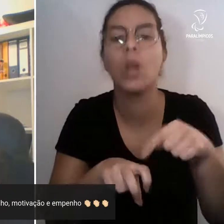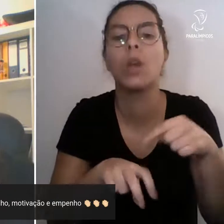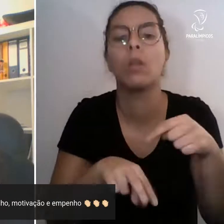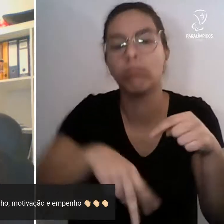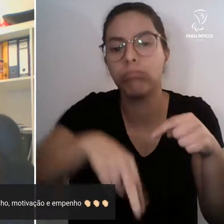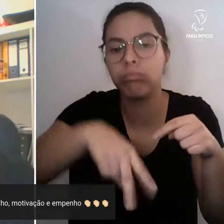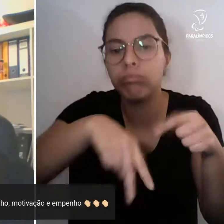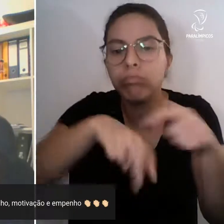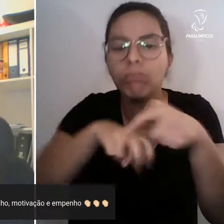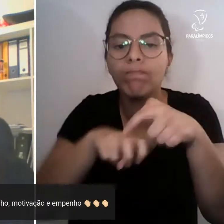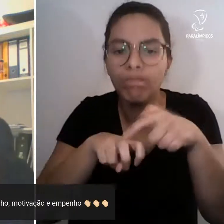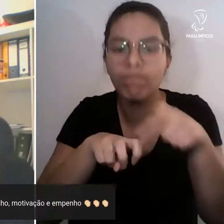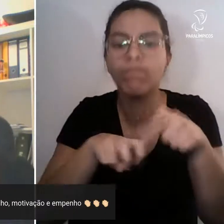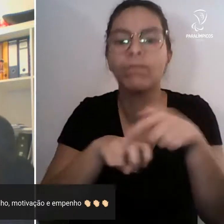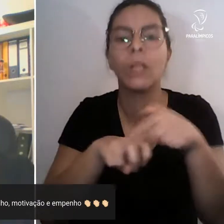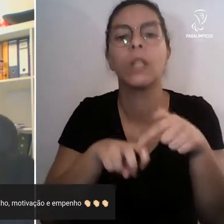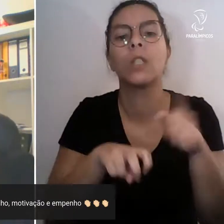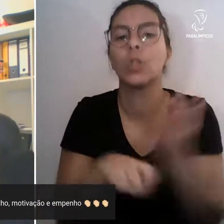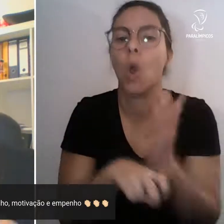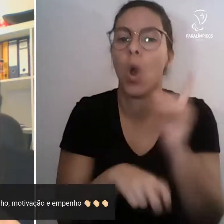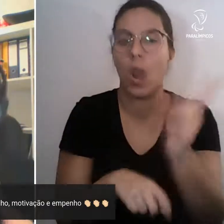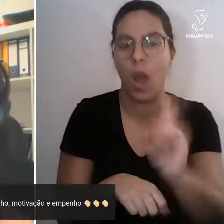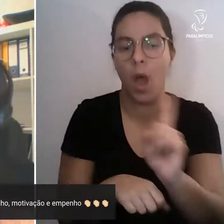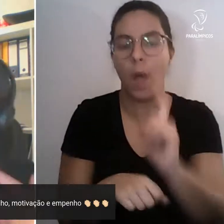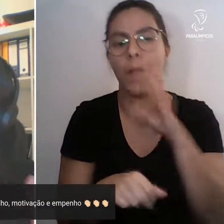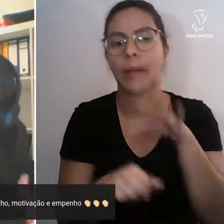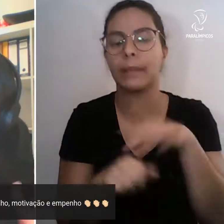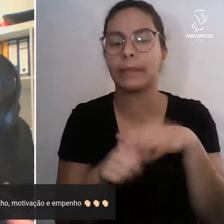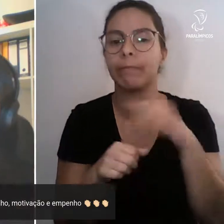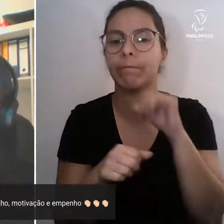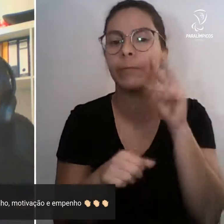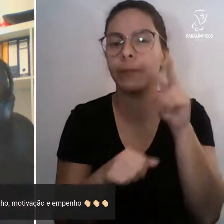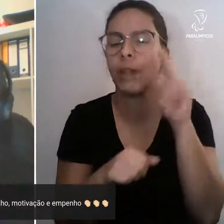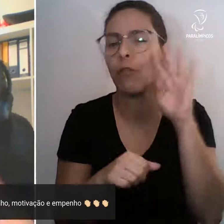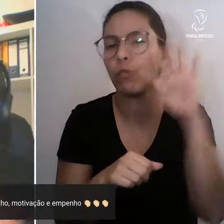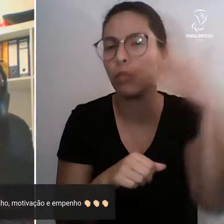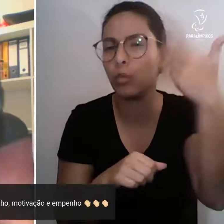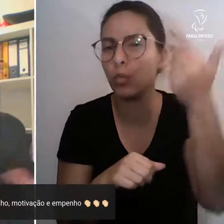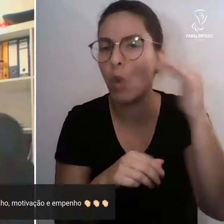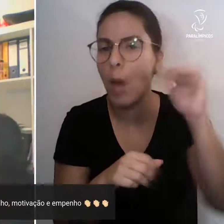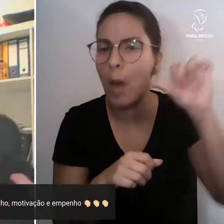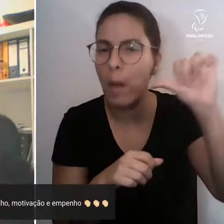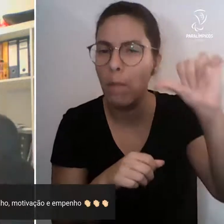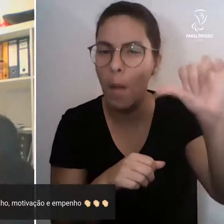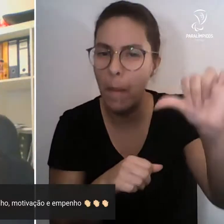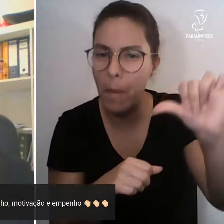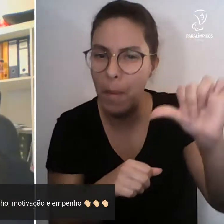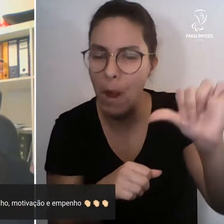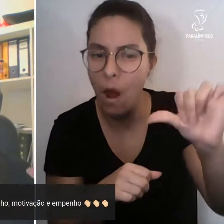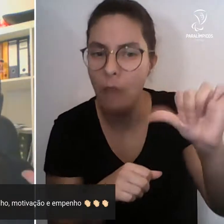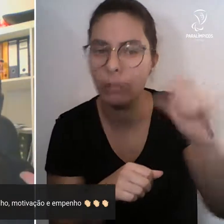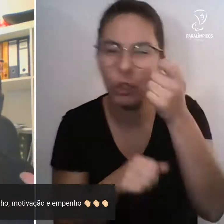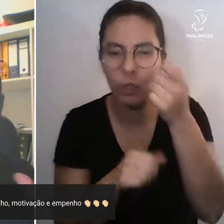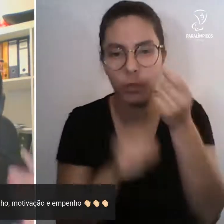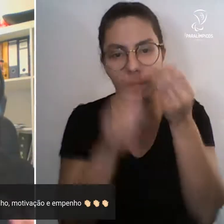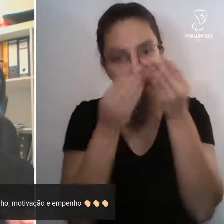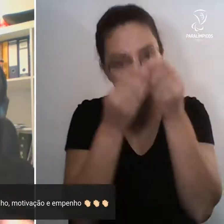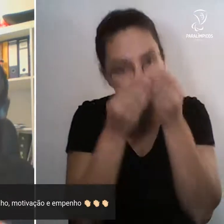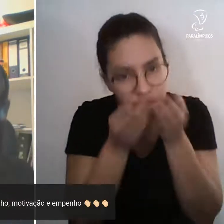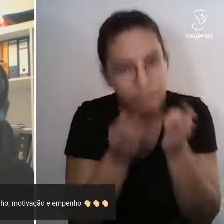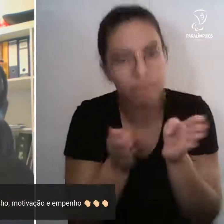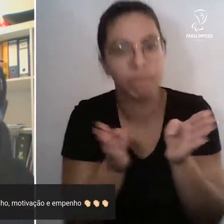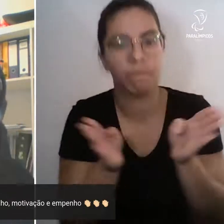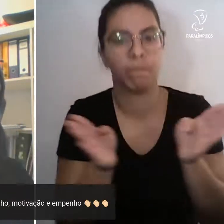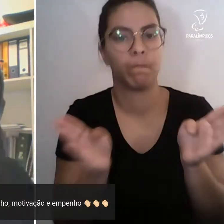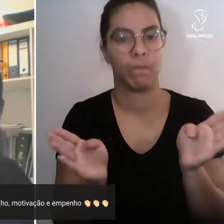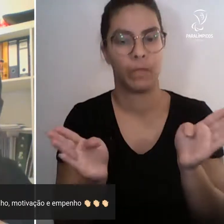degeneração a nível articular e outras situações, e por que não deixá-los participar e por que não abrirmos um bocadinho as nossas portas e sermos um